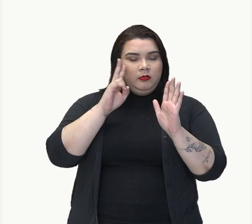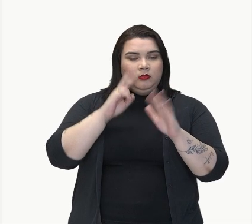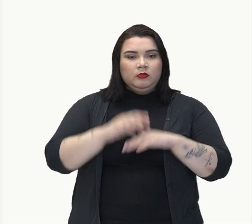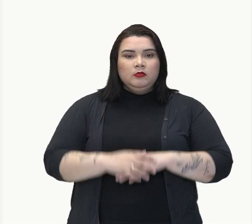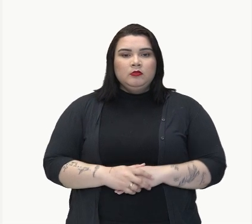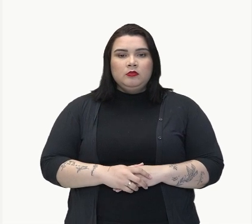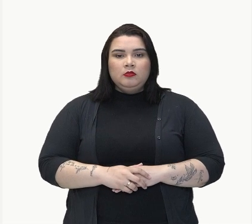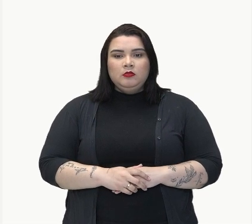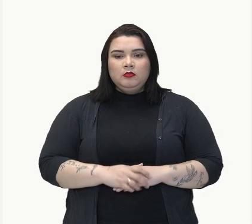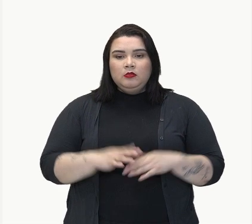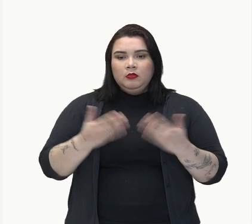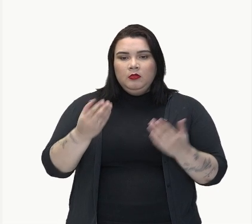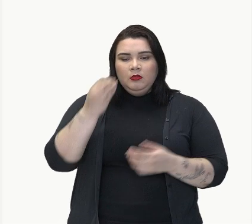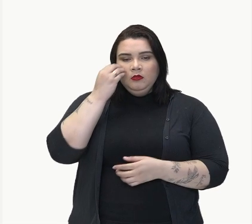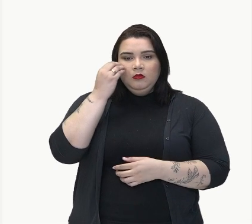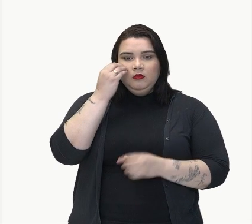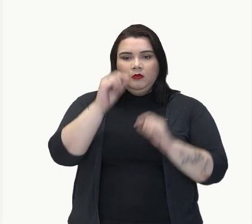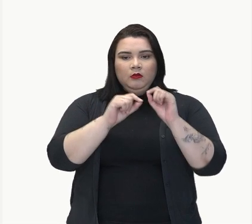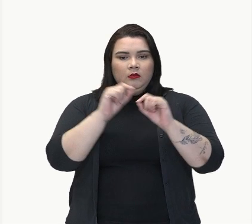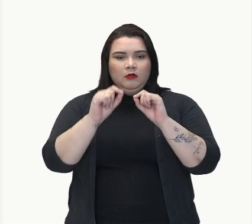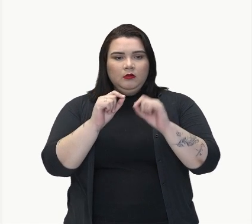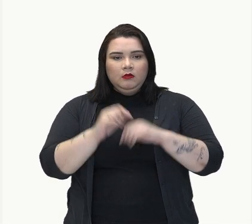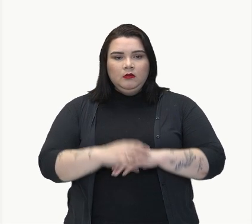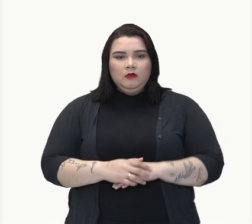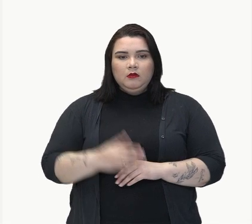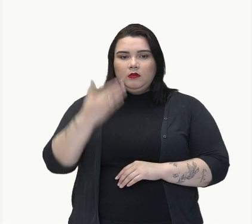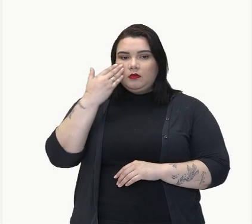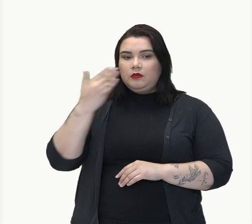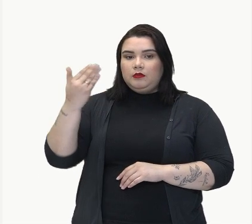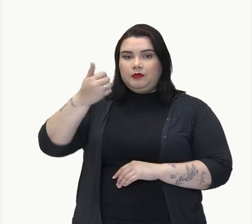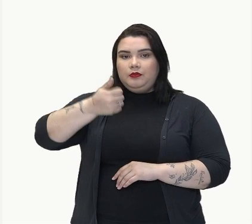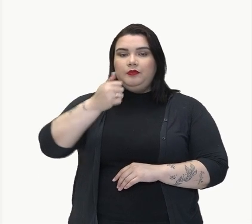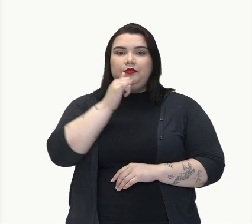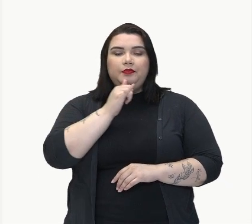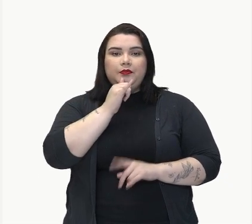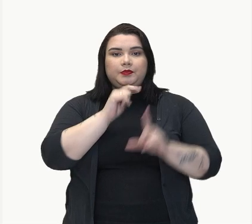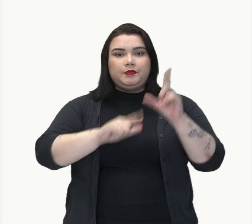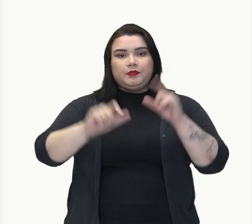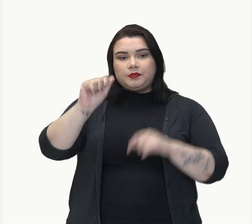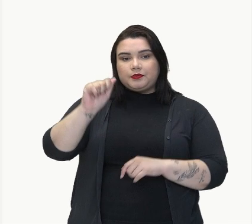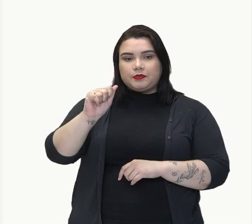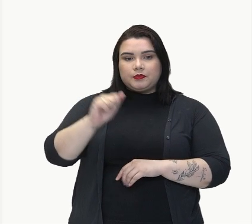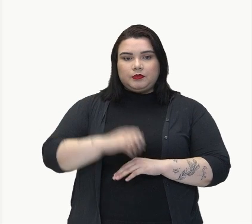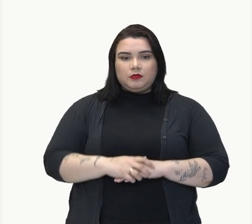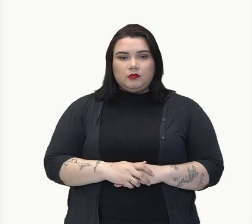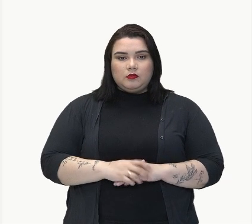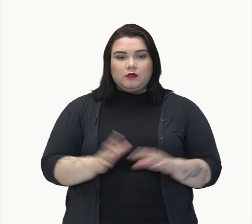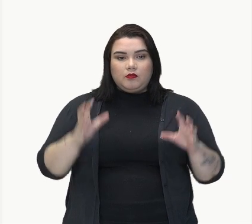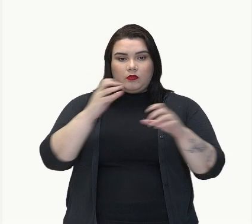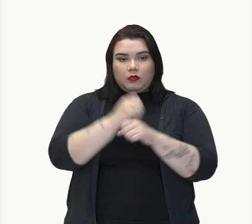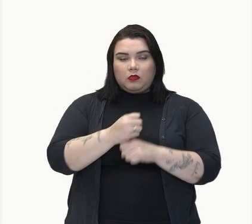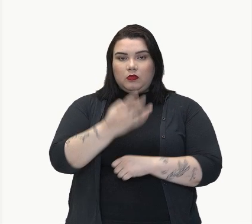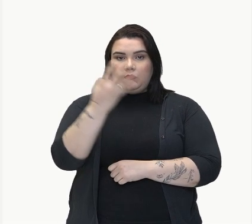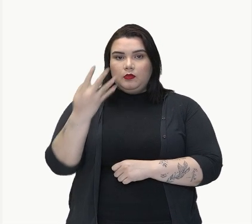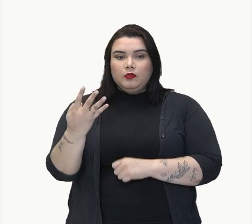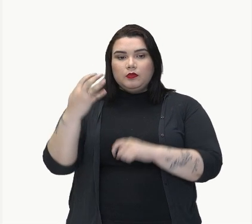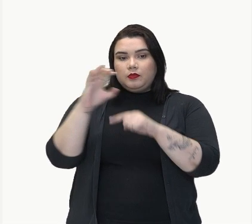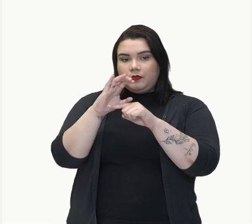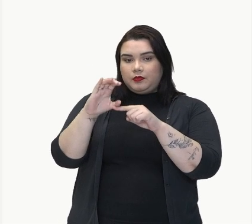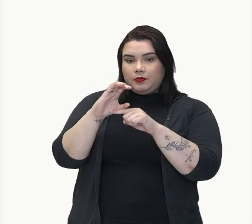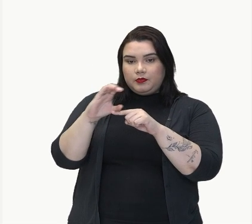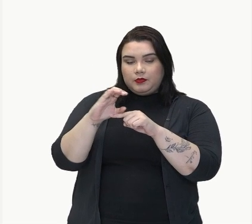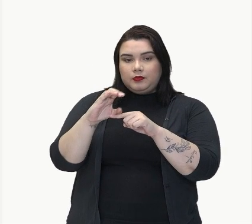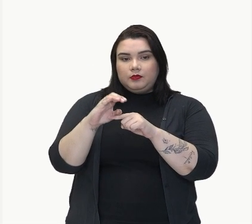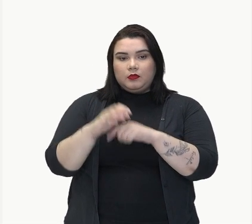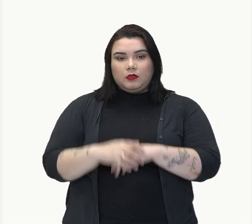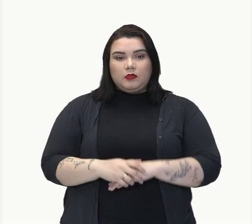vamos lá. Aqui eu tenho, olha, 1, 2, 3, 4. 4 carbonos. Então, o